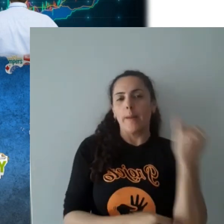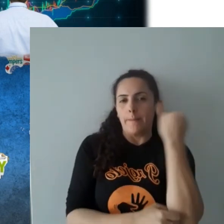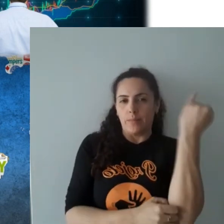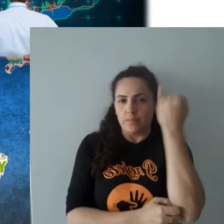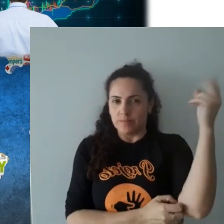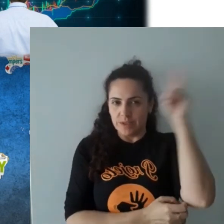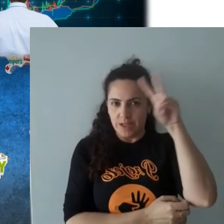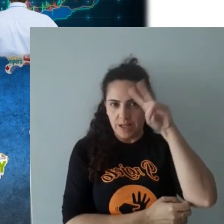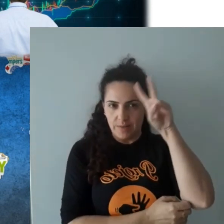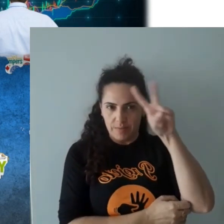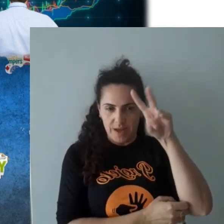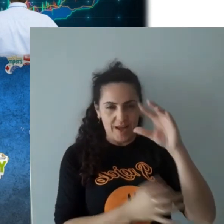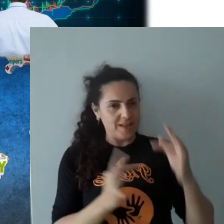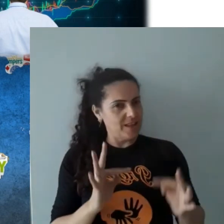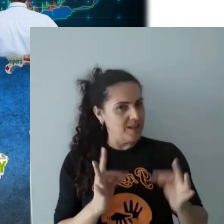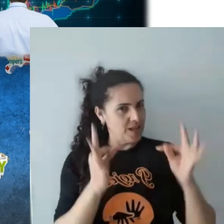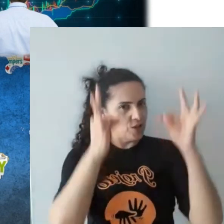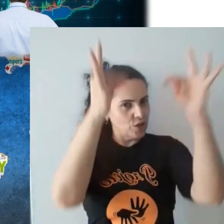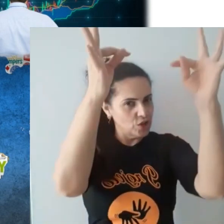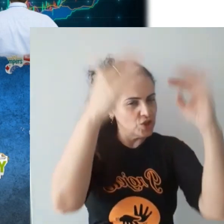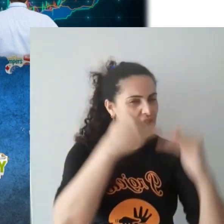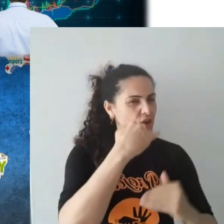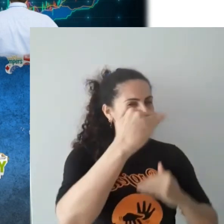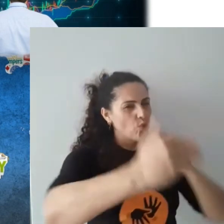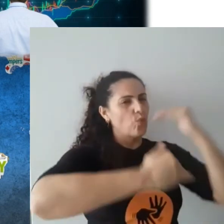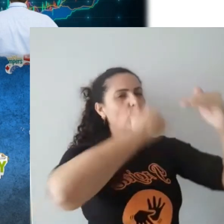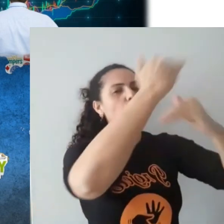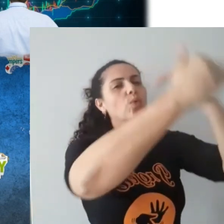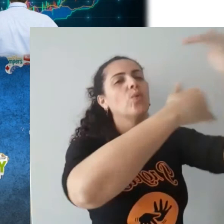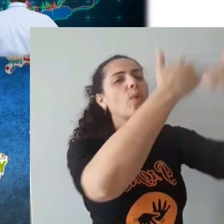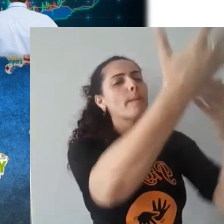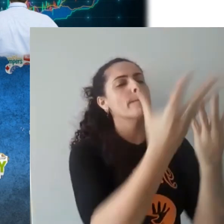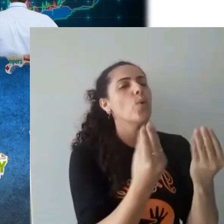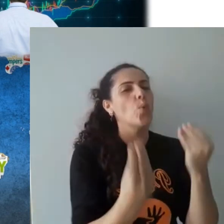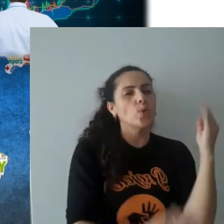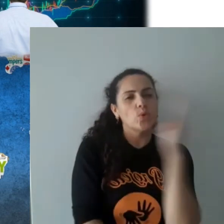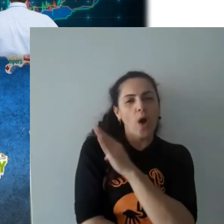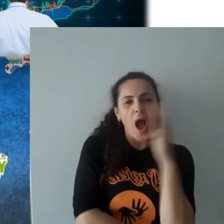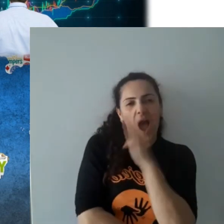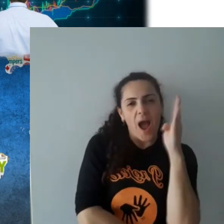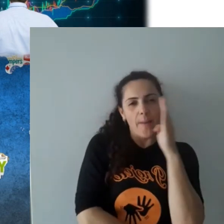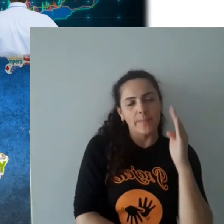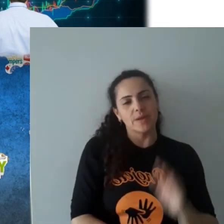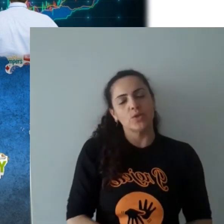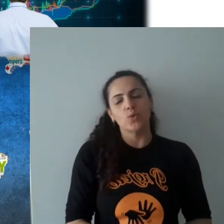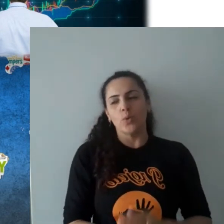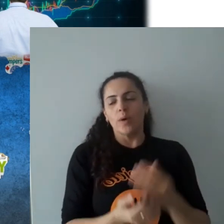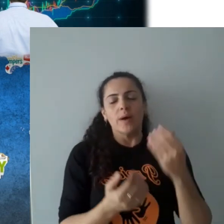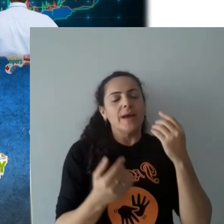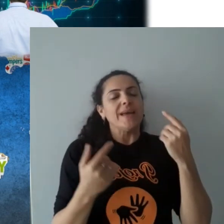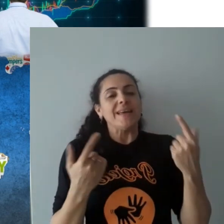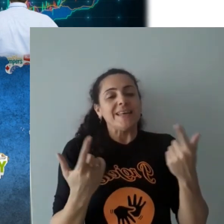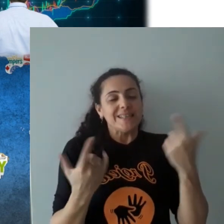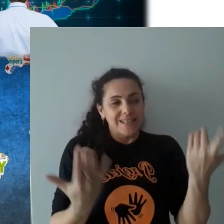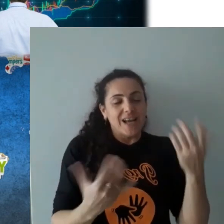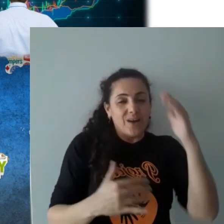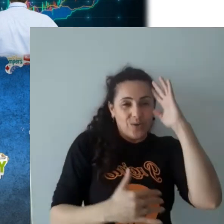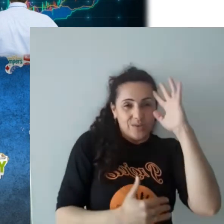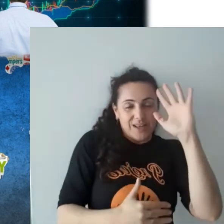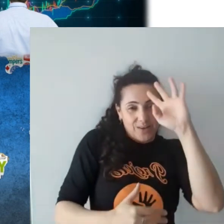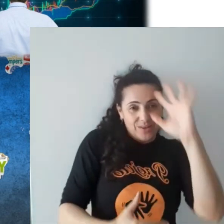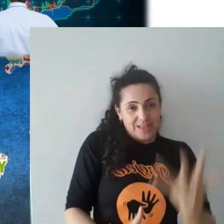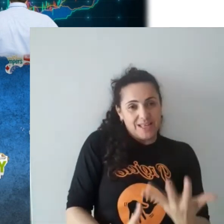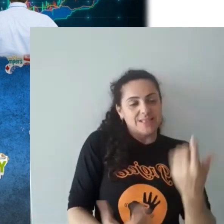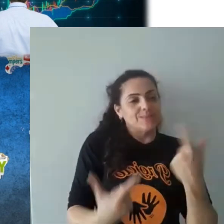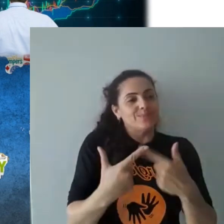né? Acelerada aí que a gente vive na nossa sociedade. E isso acontece também pela concorrência. Porque se a gente tem só uma marca de